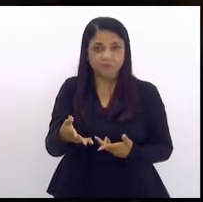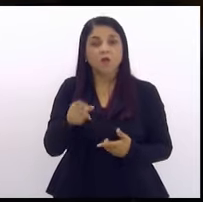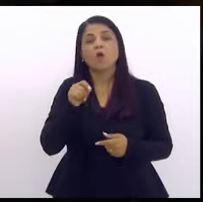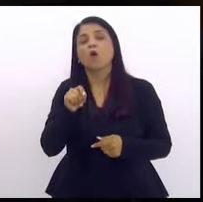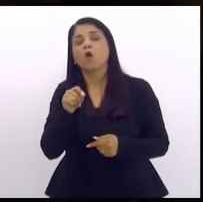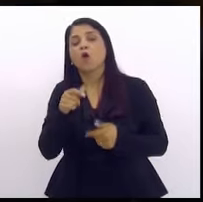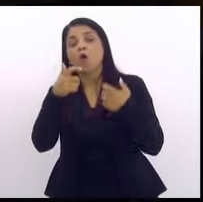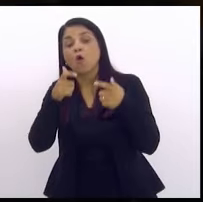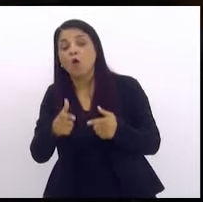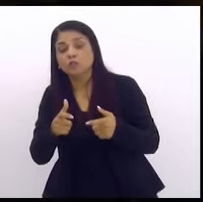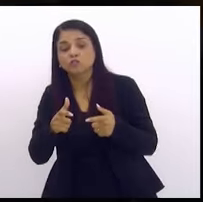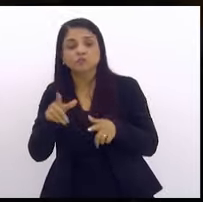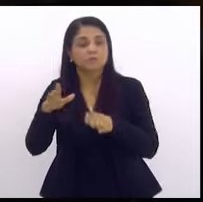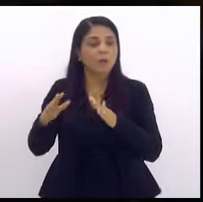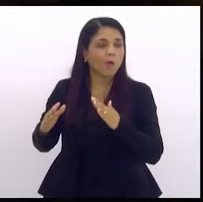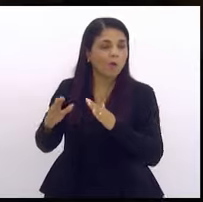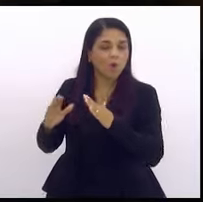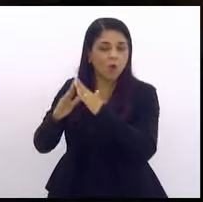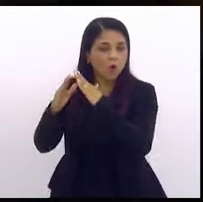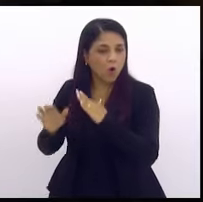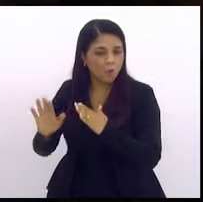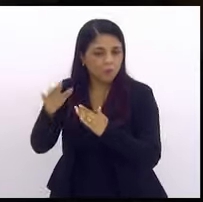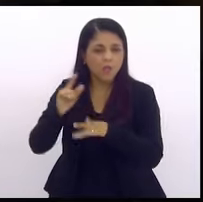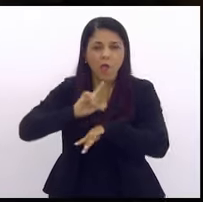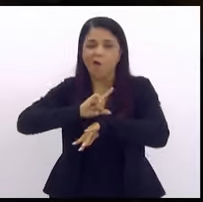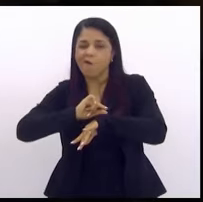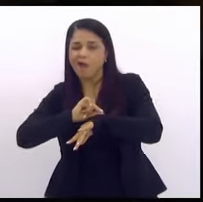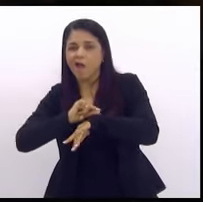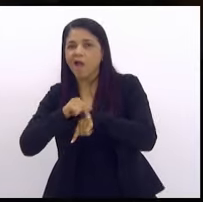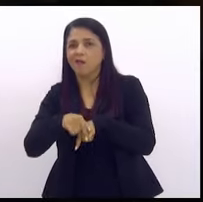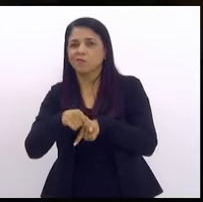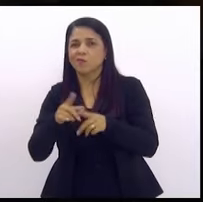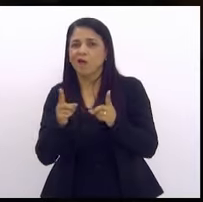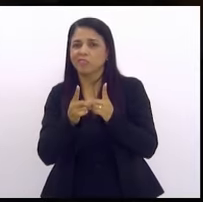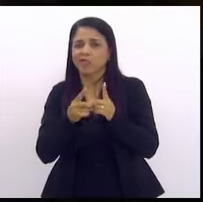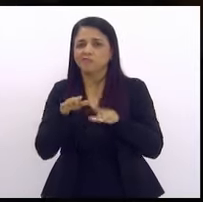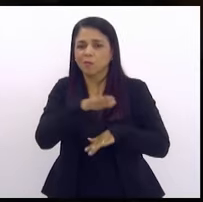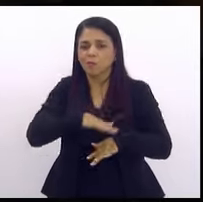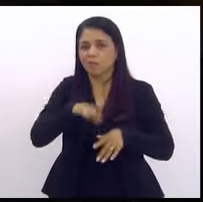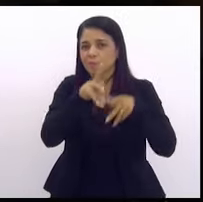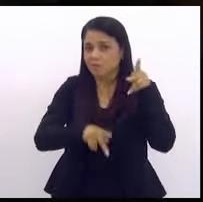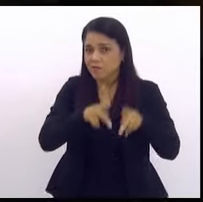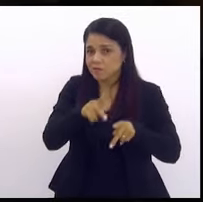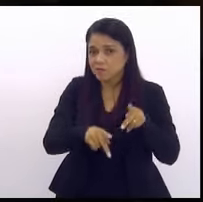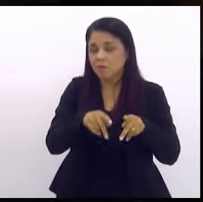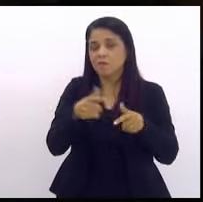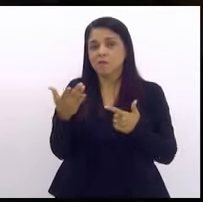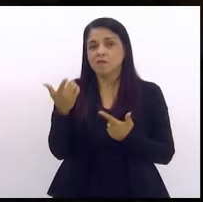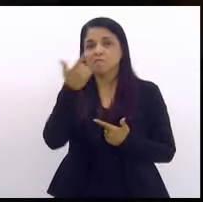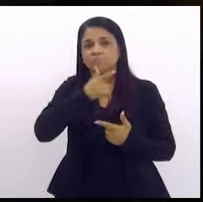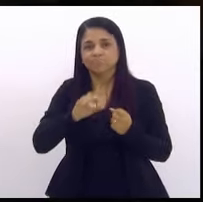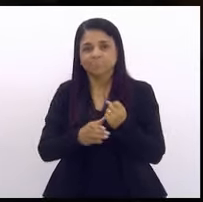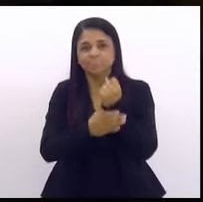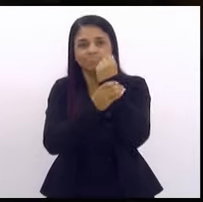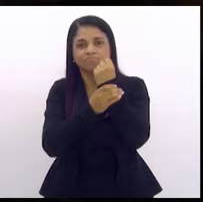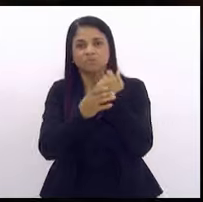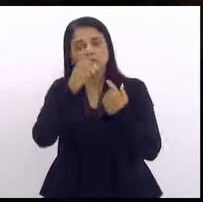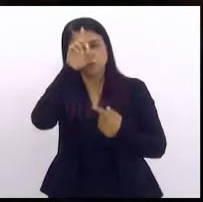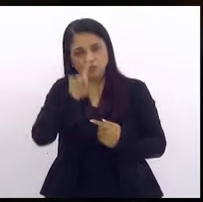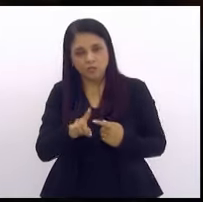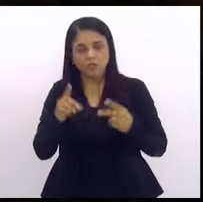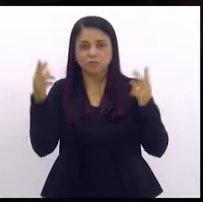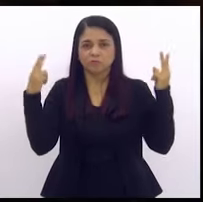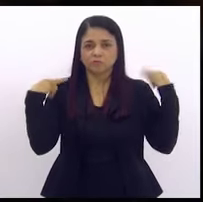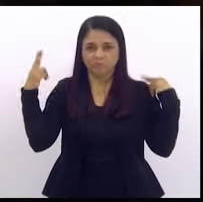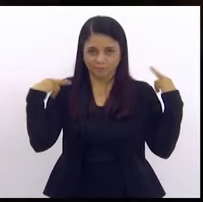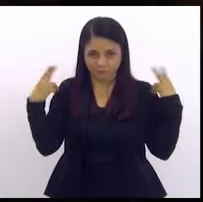vai o ônibus numa comunidade, para saber quais são os horários que atendem aqueles moradores e para garantir o direito dos rodoviários. Porque o que está